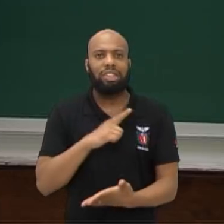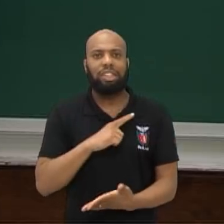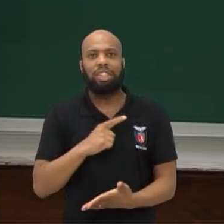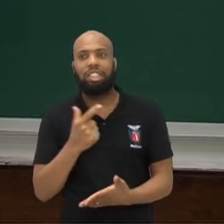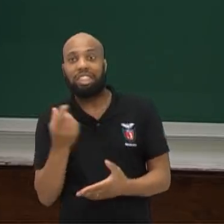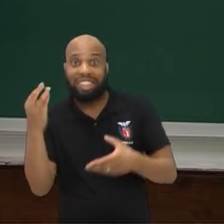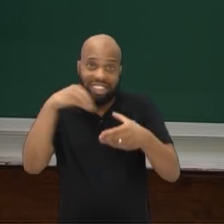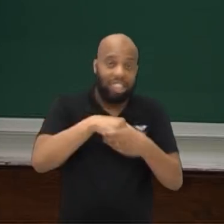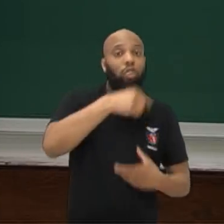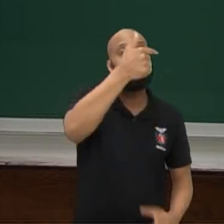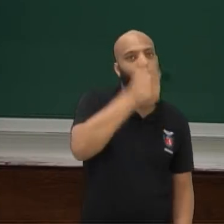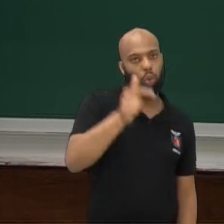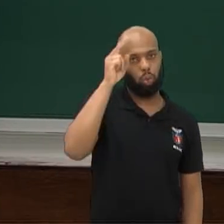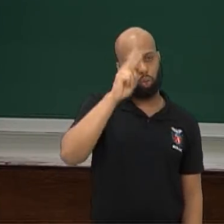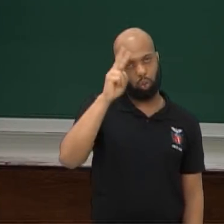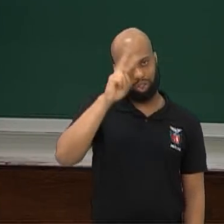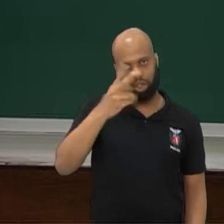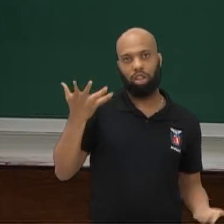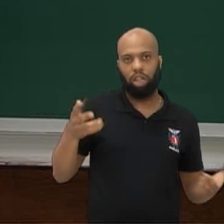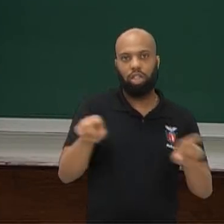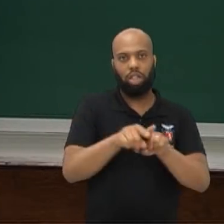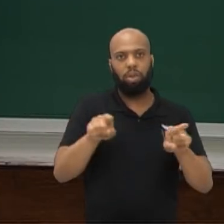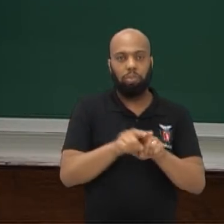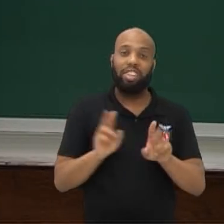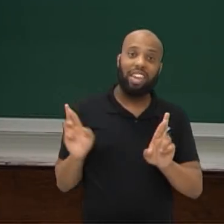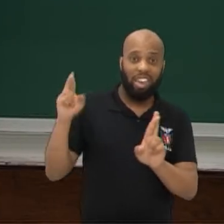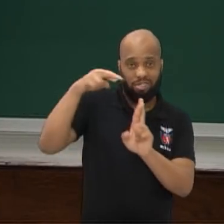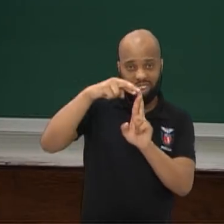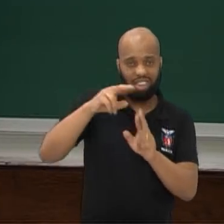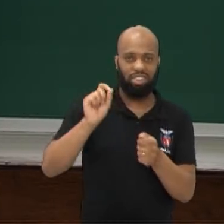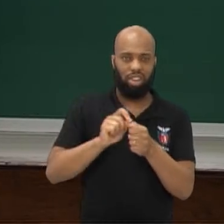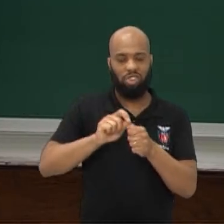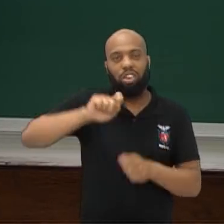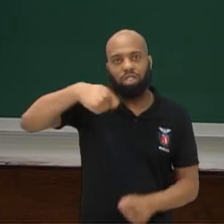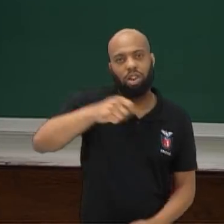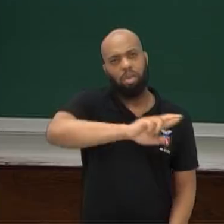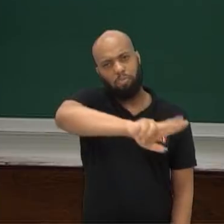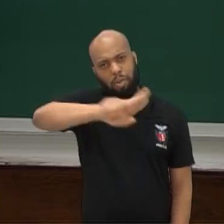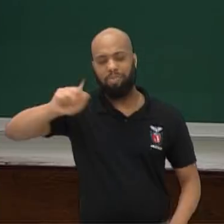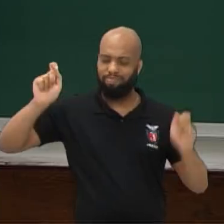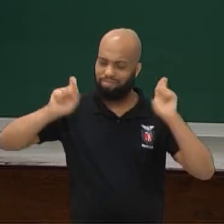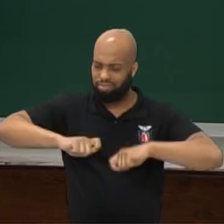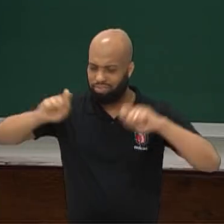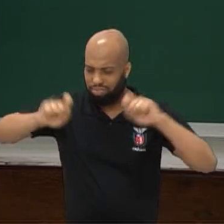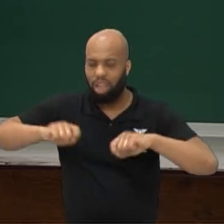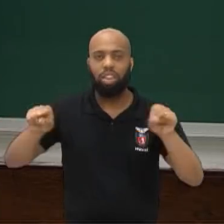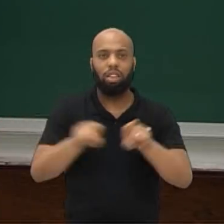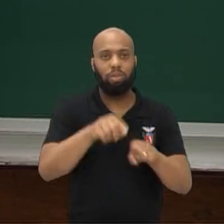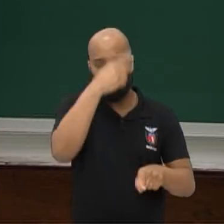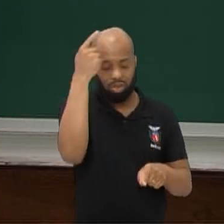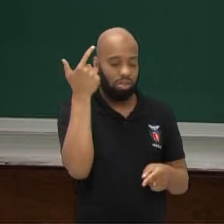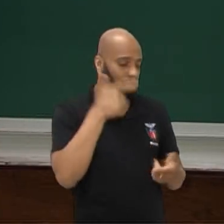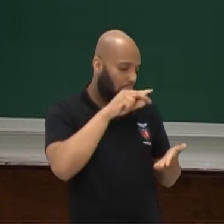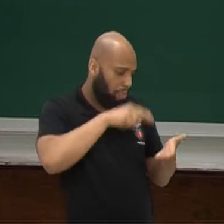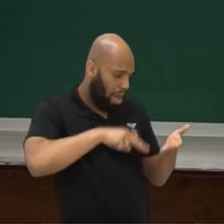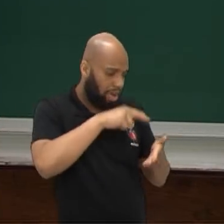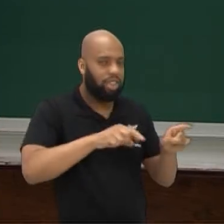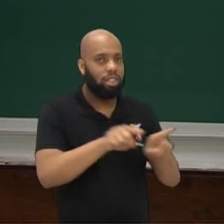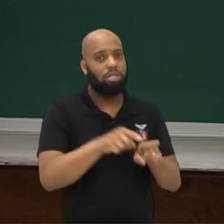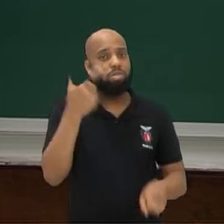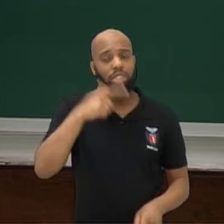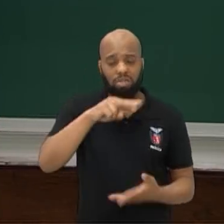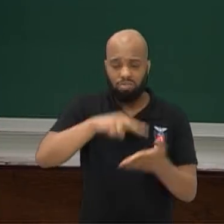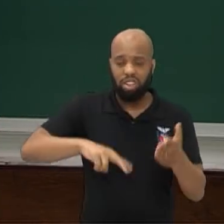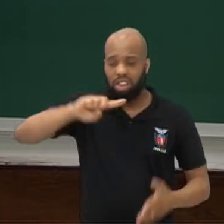dentro de uma obra literária, né, fazendo referência, né, às múltiplas possibilidades que o leitor tem de fazer